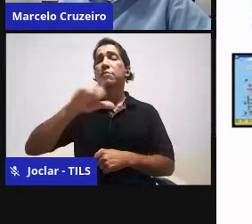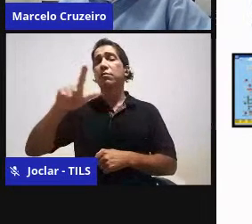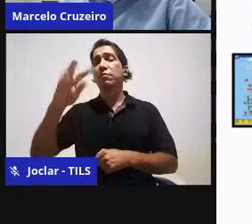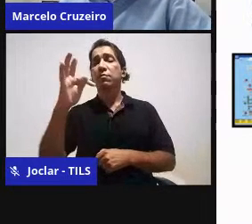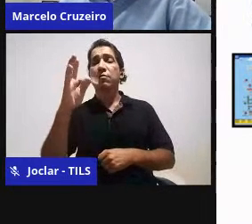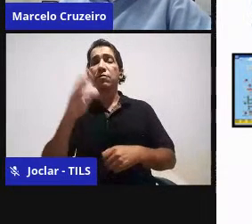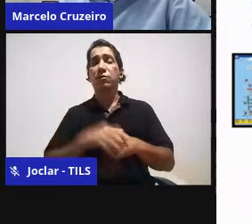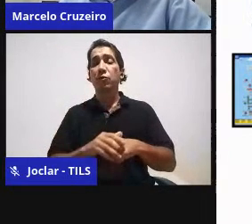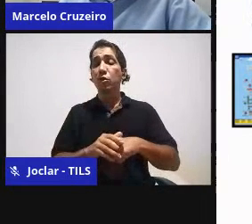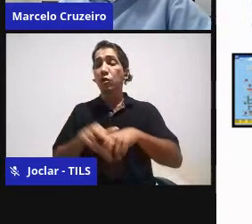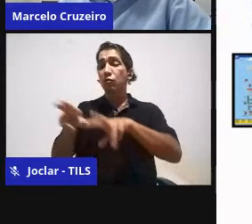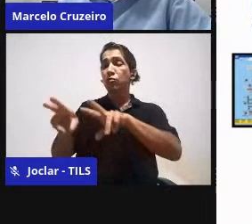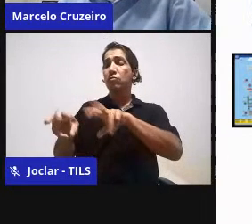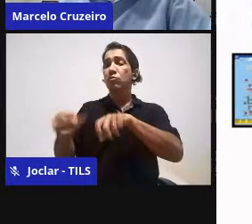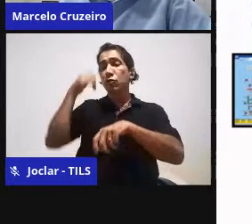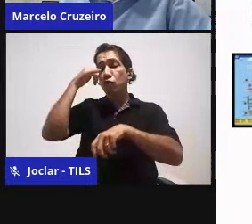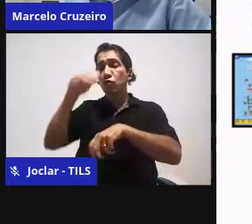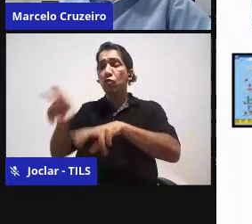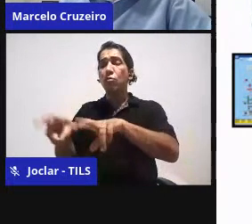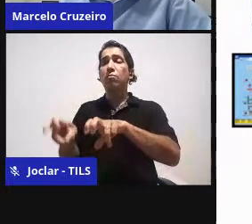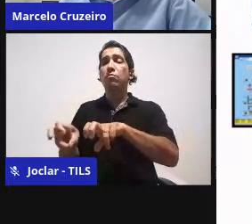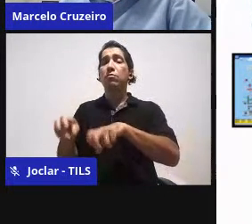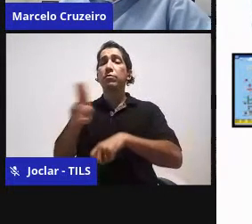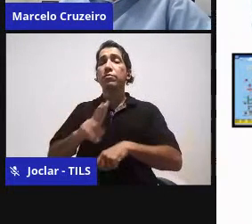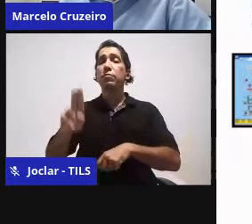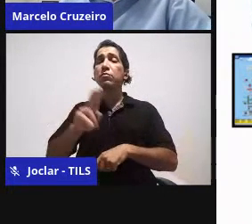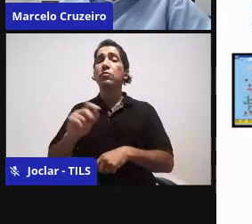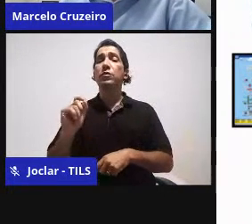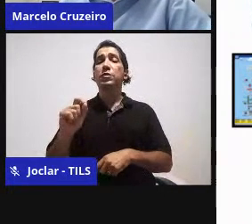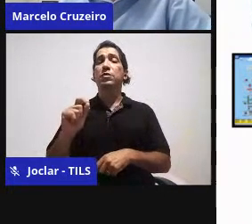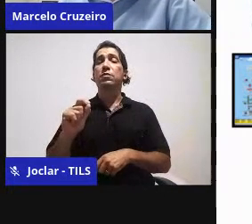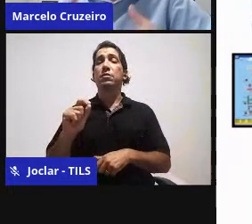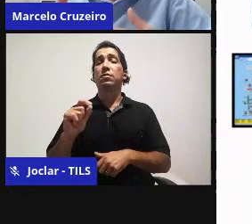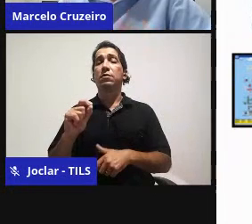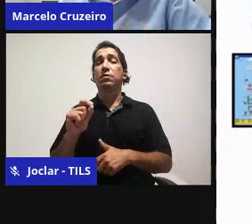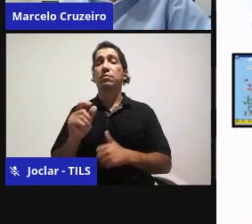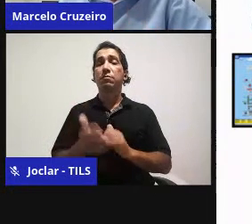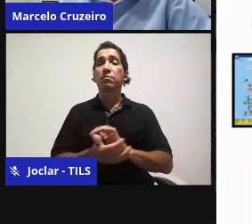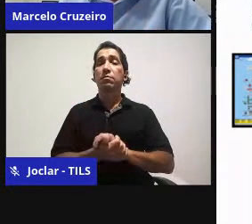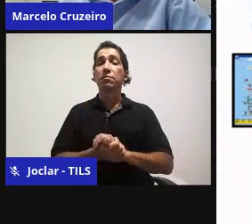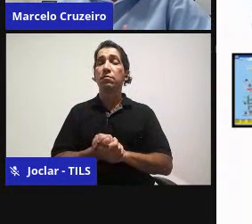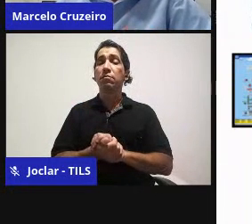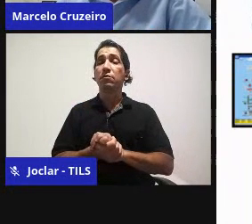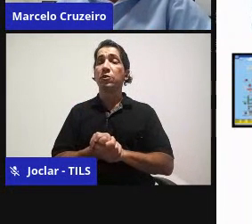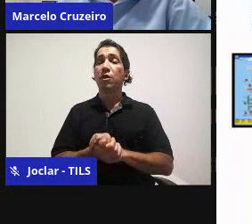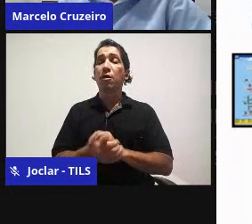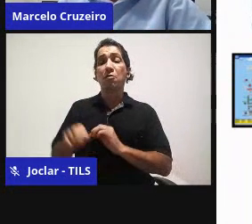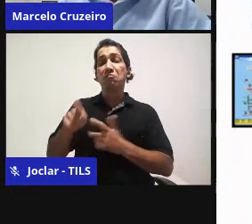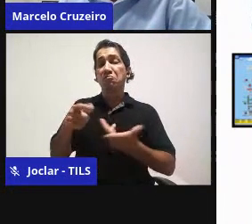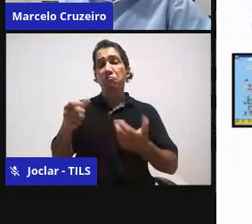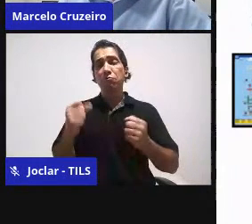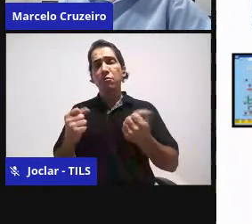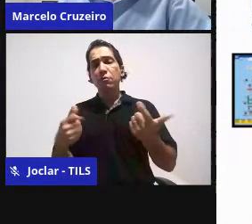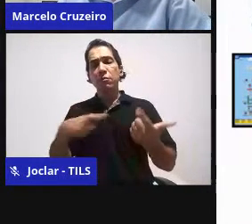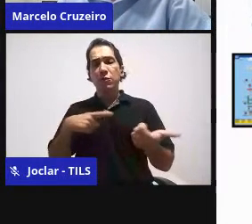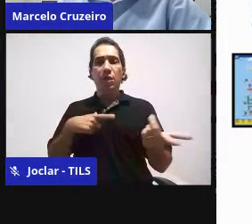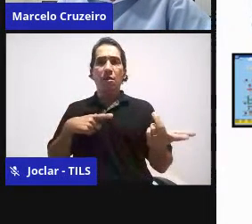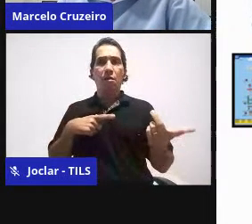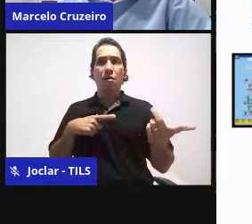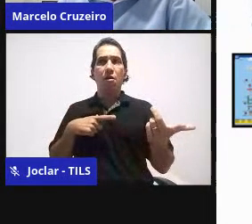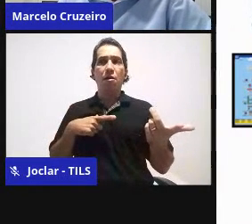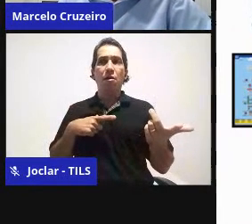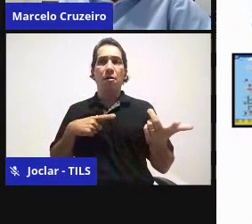você aplicar o quê? Também você vai aplicar, você pode ter processos, fábricas, né,